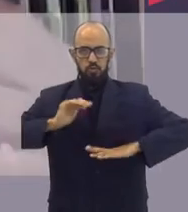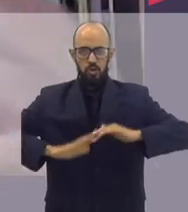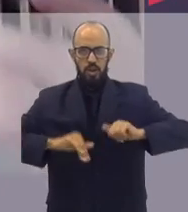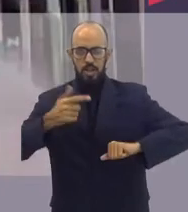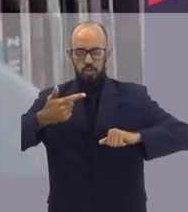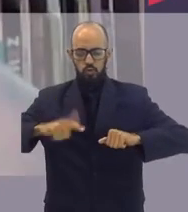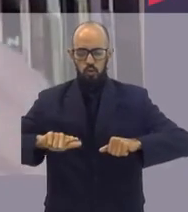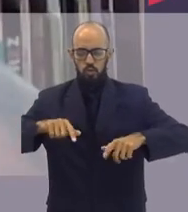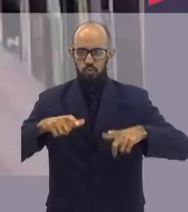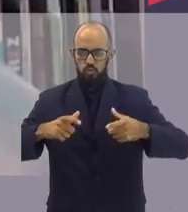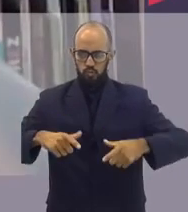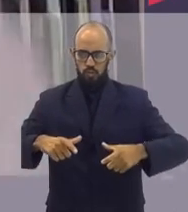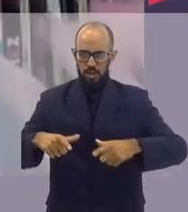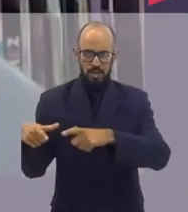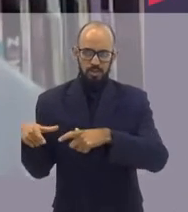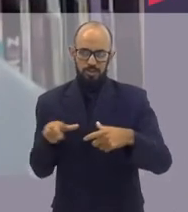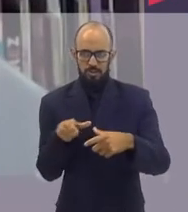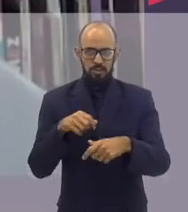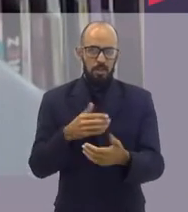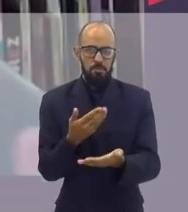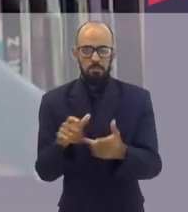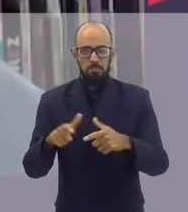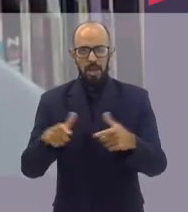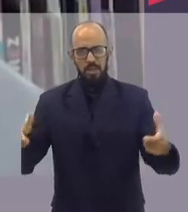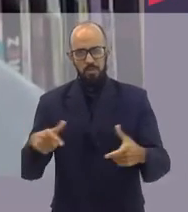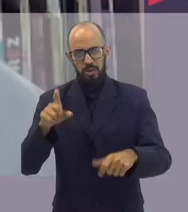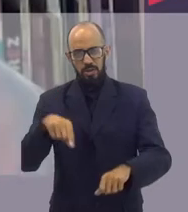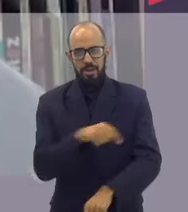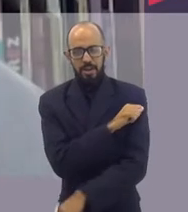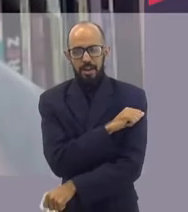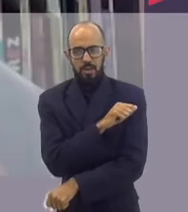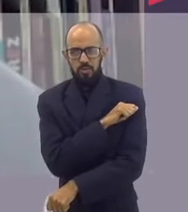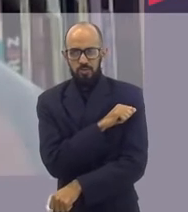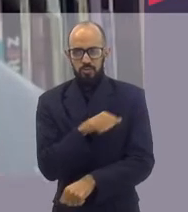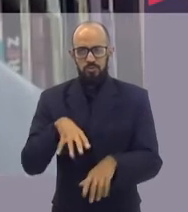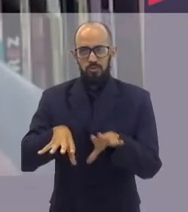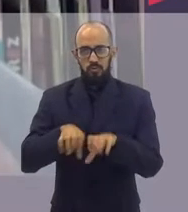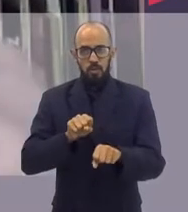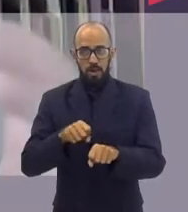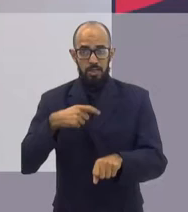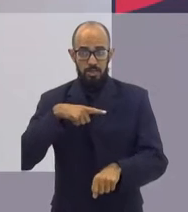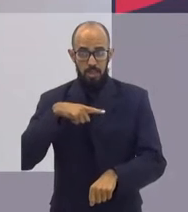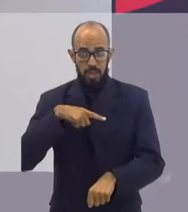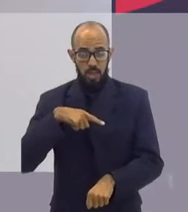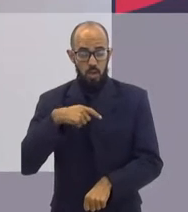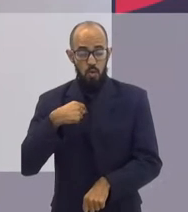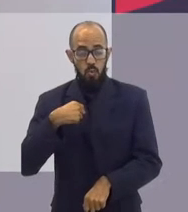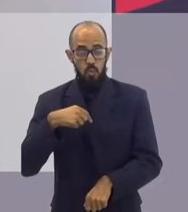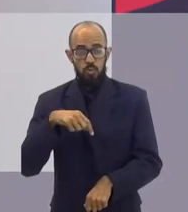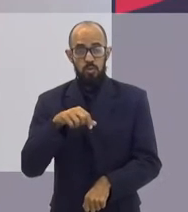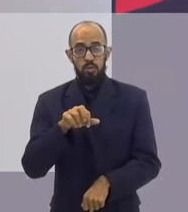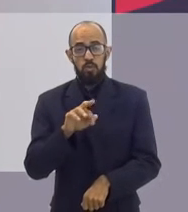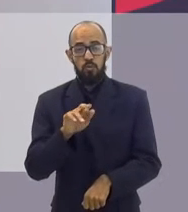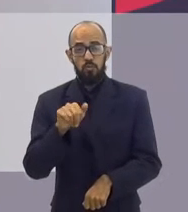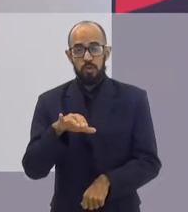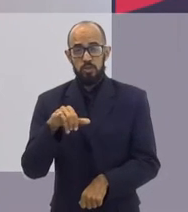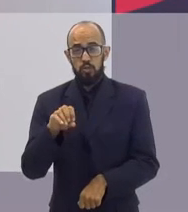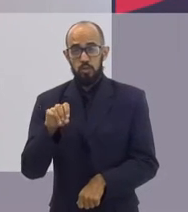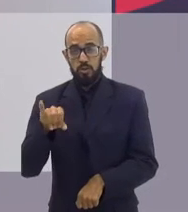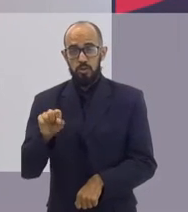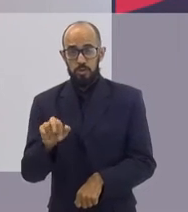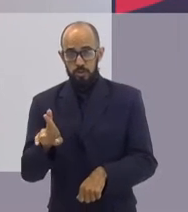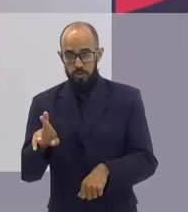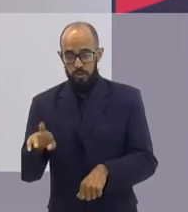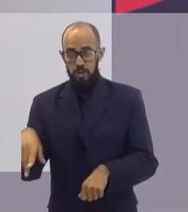Profissionais que vieram de outros lugares, estudantes, a maioria, né? Vamos dizer, gente formada tem eu e o François, e mais um aluno de